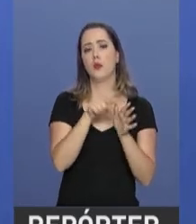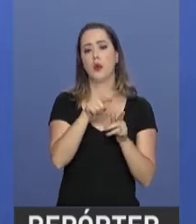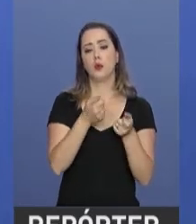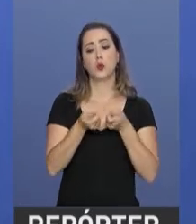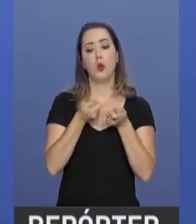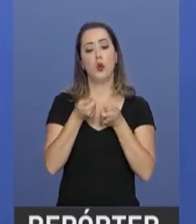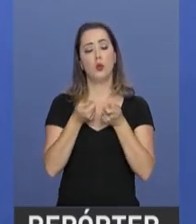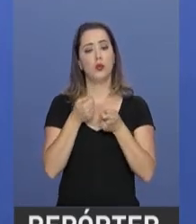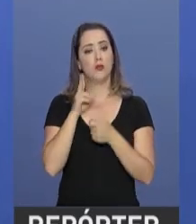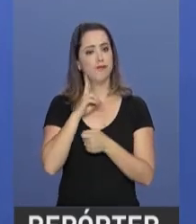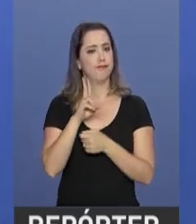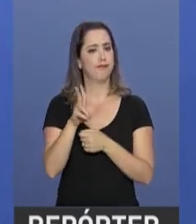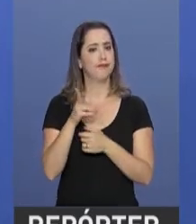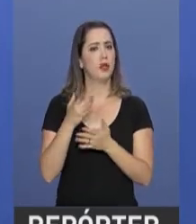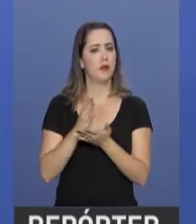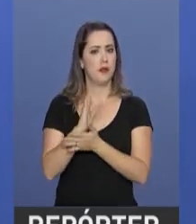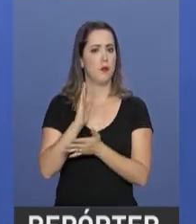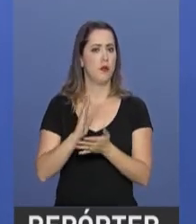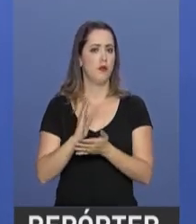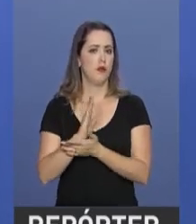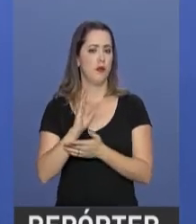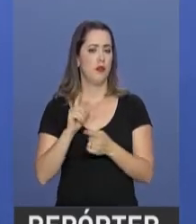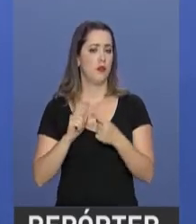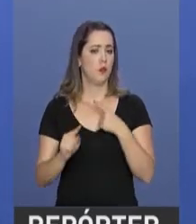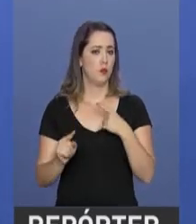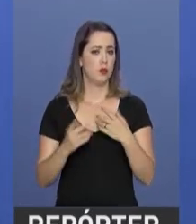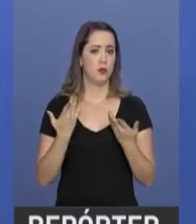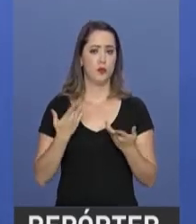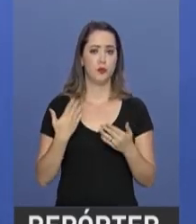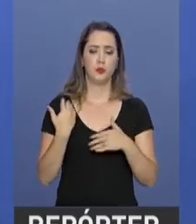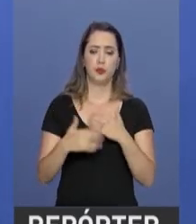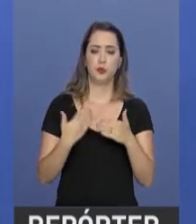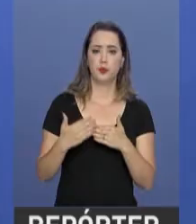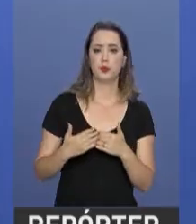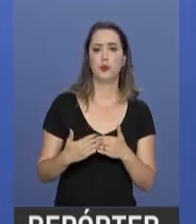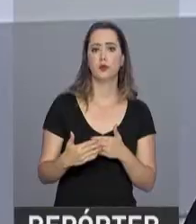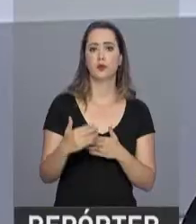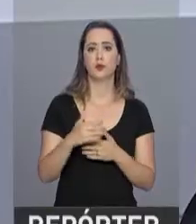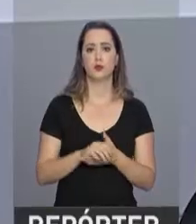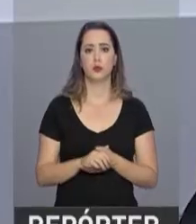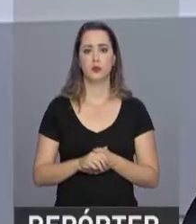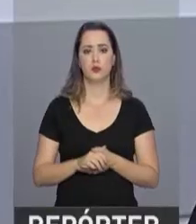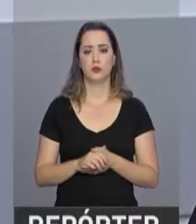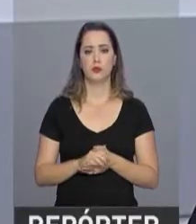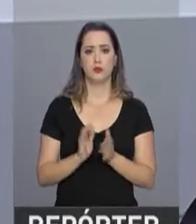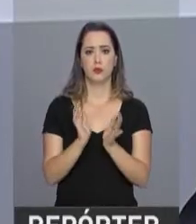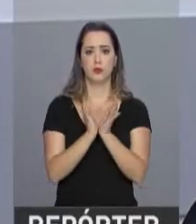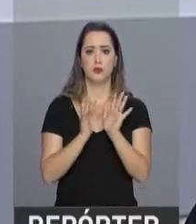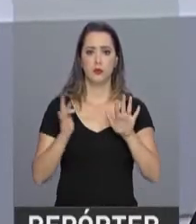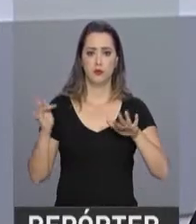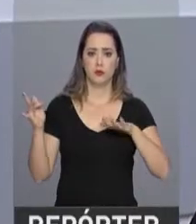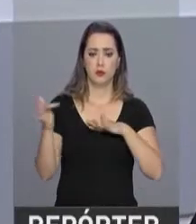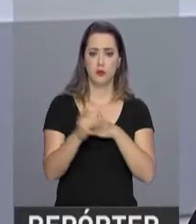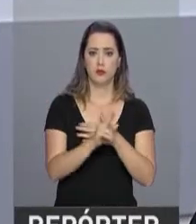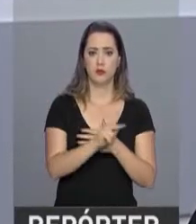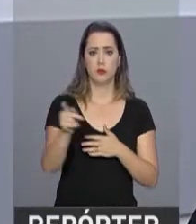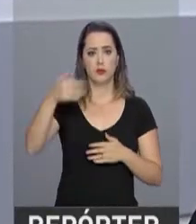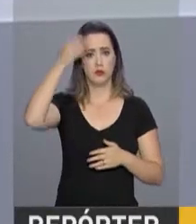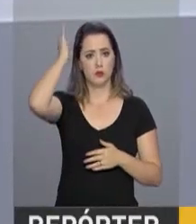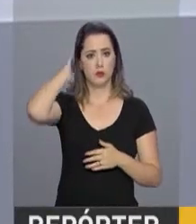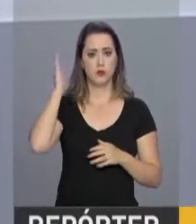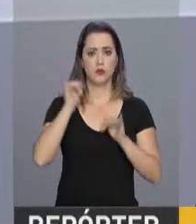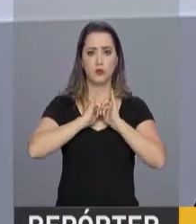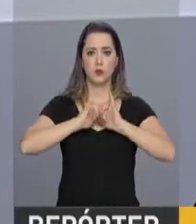está aptas para poder participar do processo ou não e pelas redes sociais o presidente